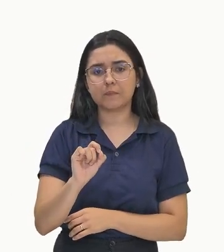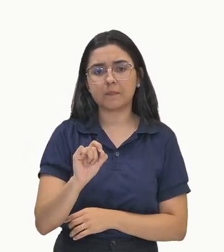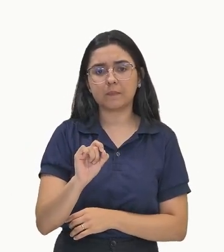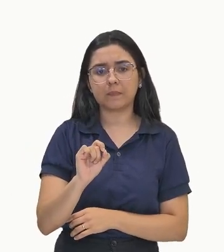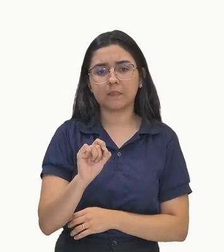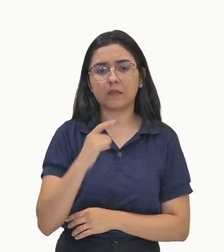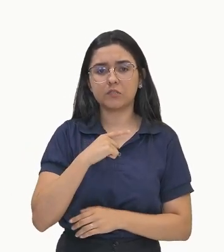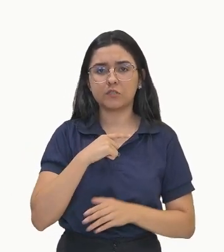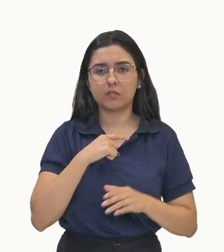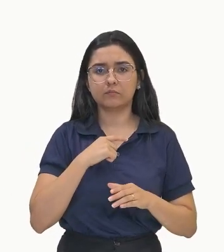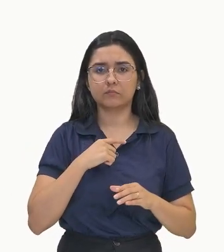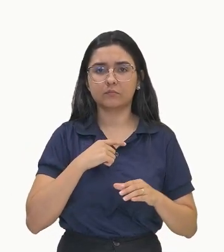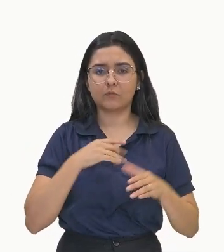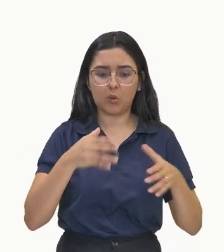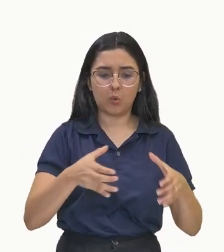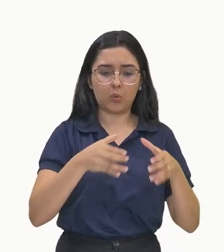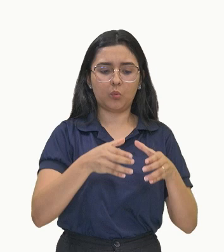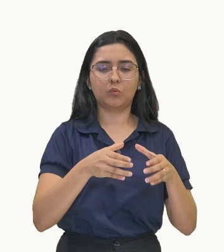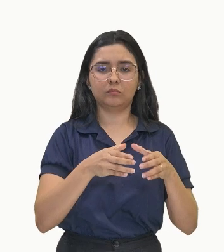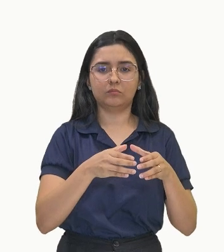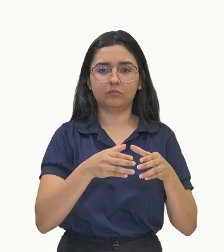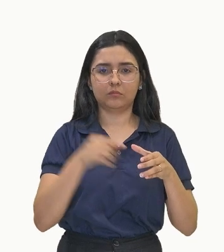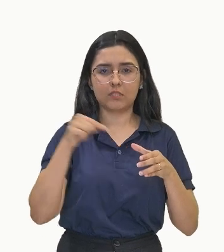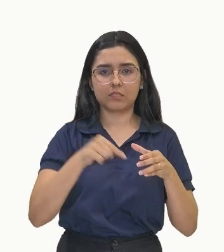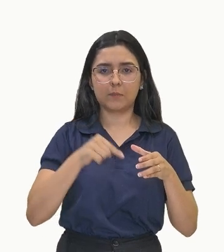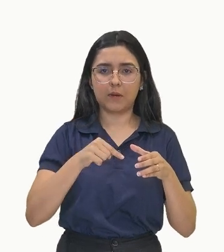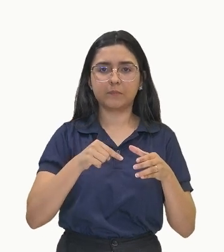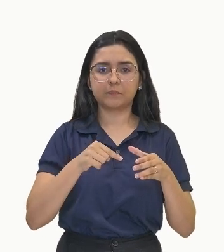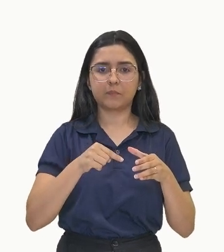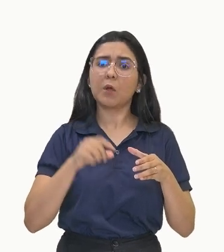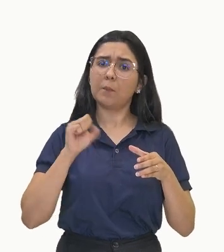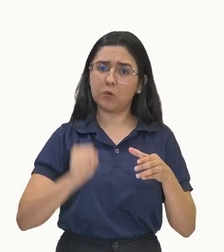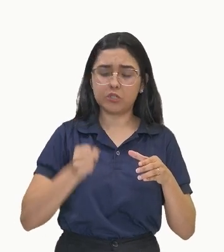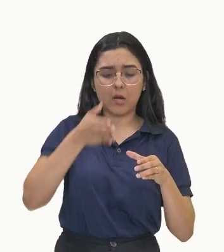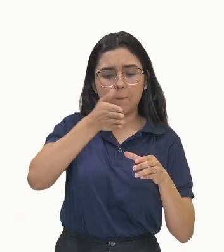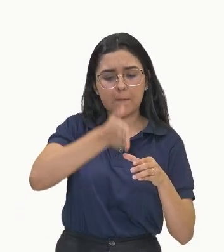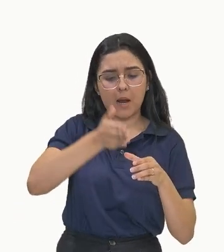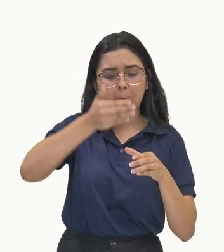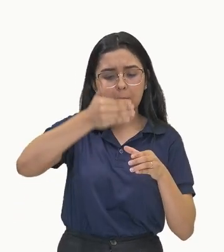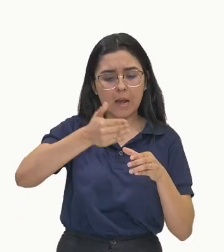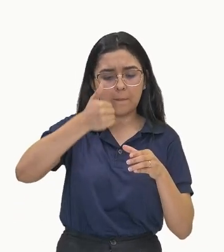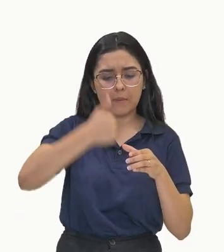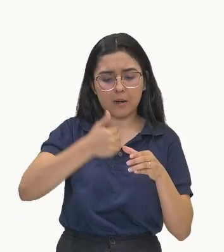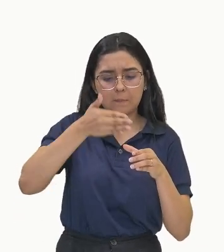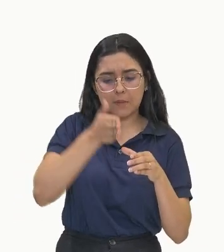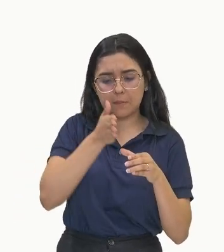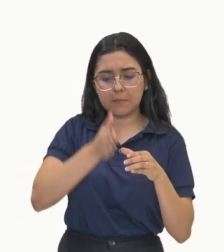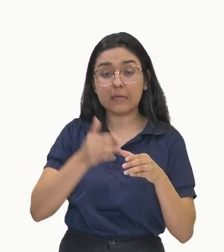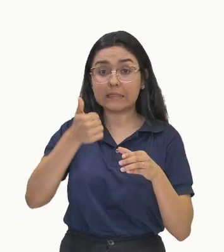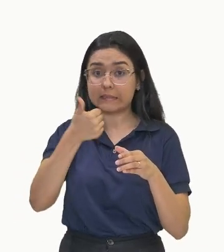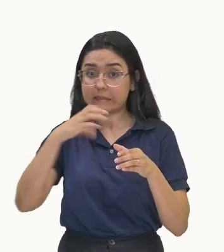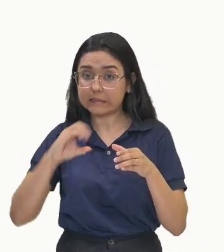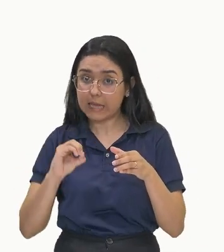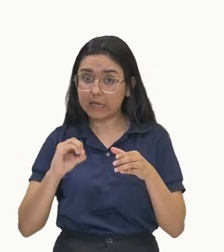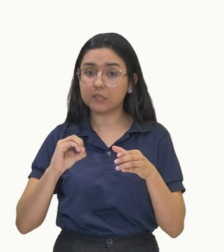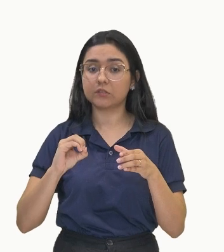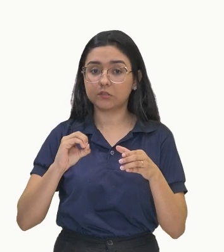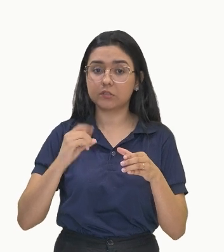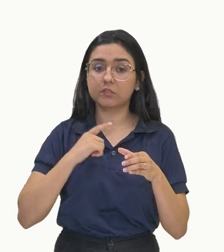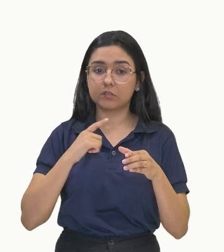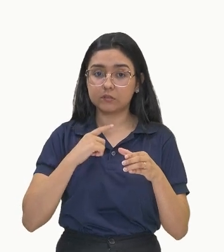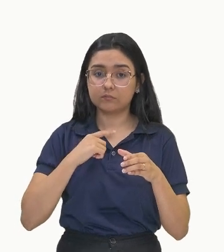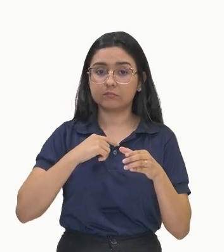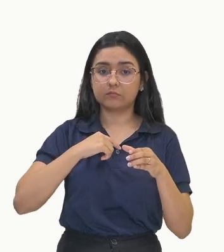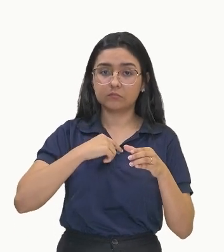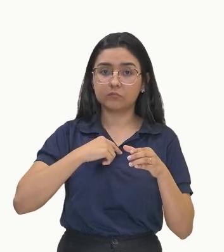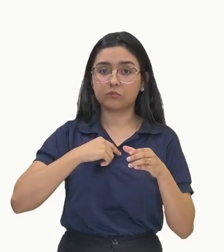deste tamanho, né? E aí você poderia cortar para 10 fatias, né? Você teria aqui